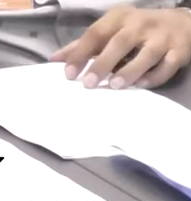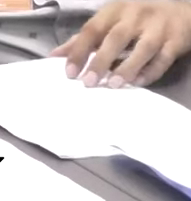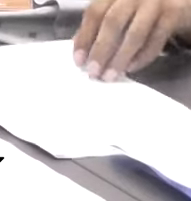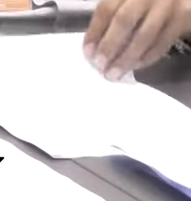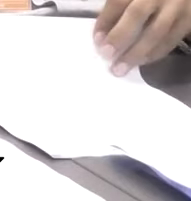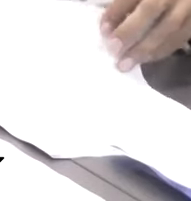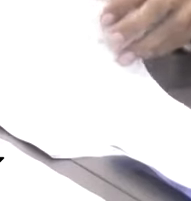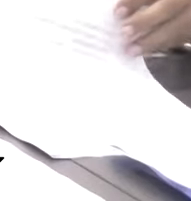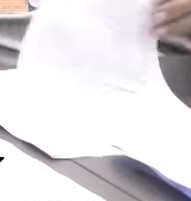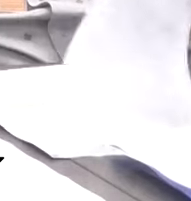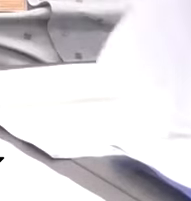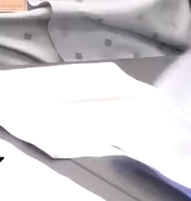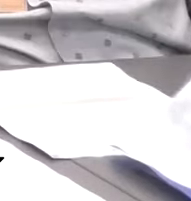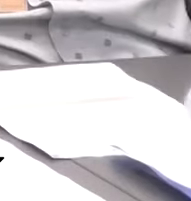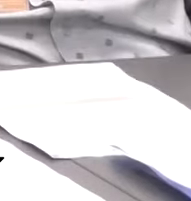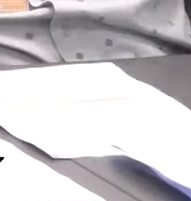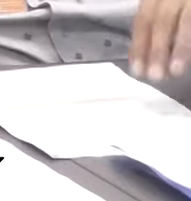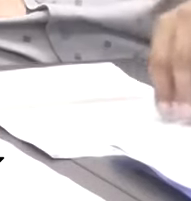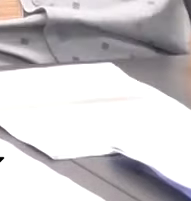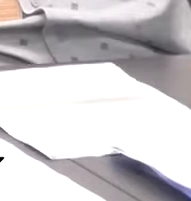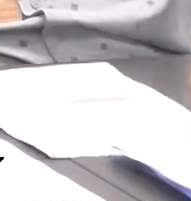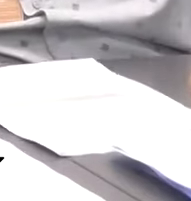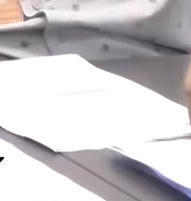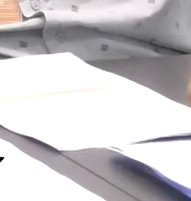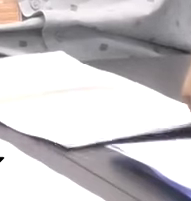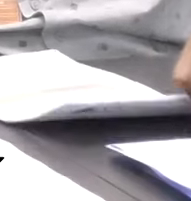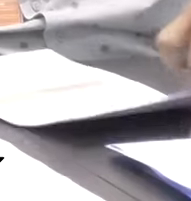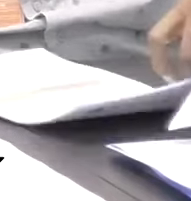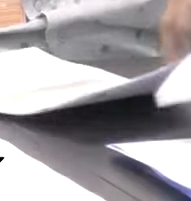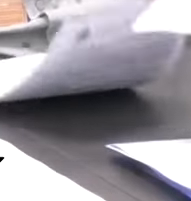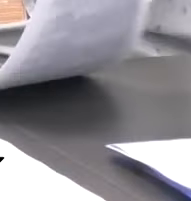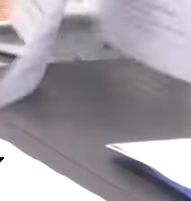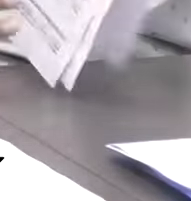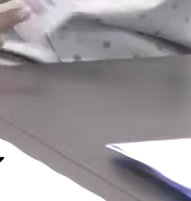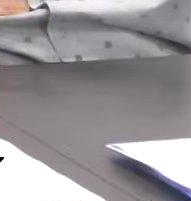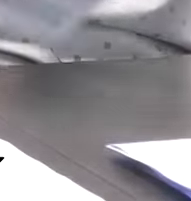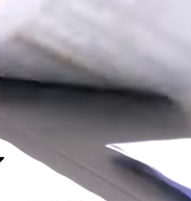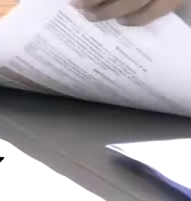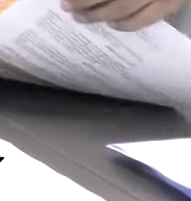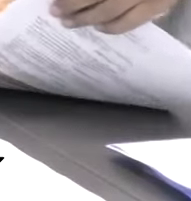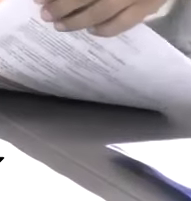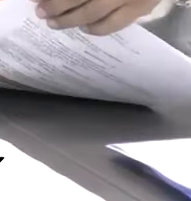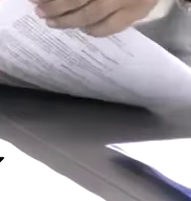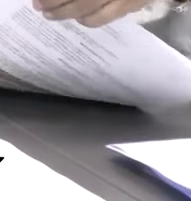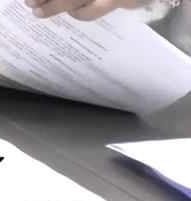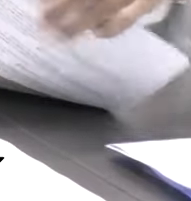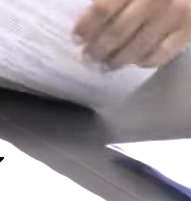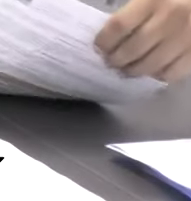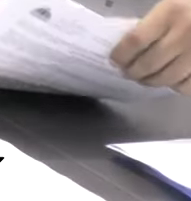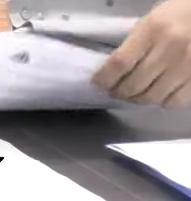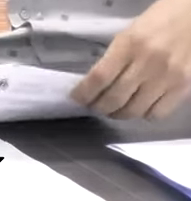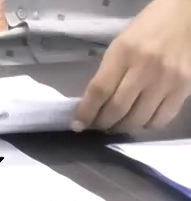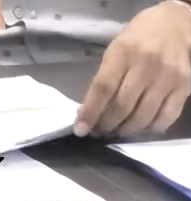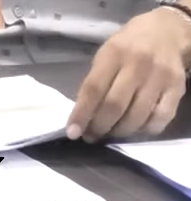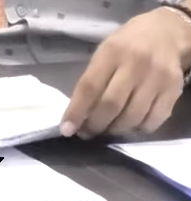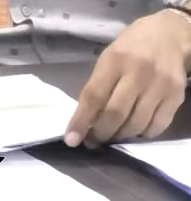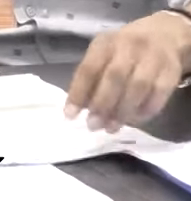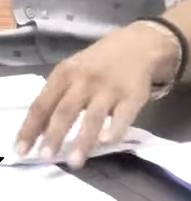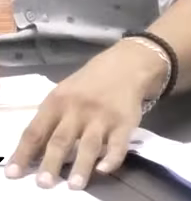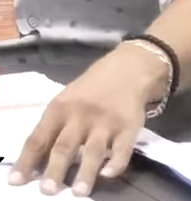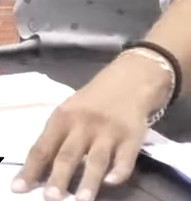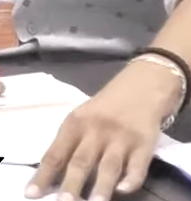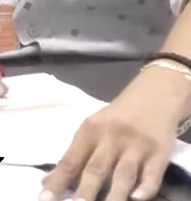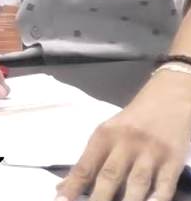uma possível inconstitucionalidade. Artigo 22 da Constituição Federal. Compete privativamente à